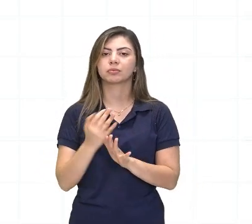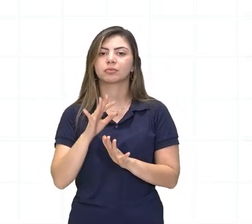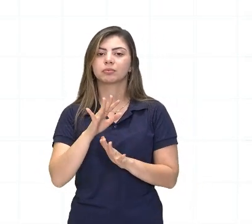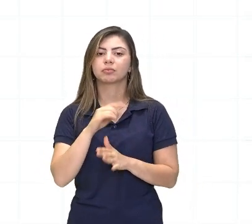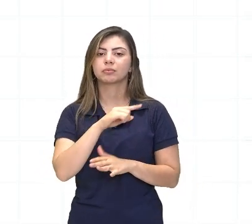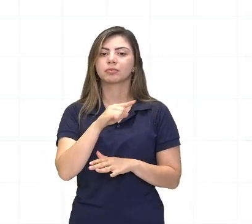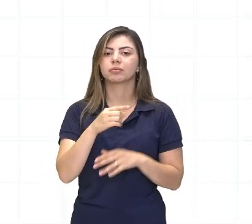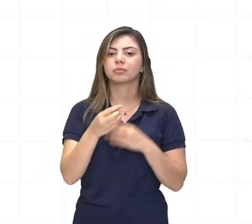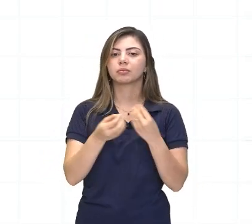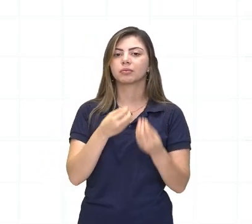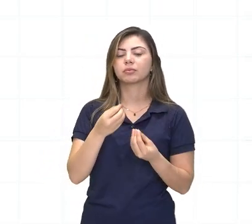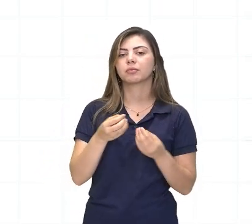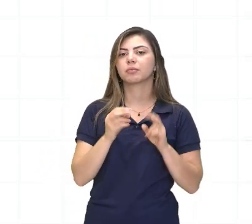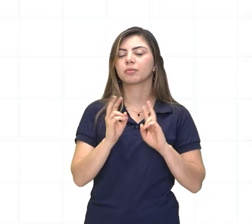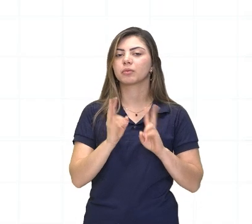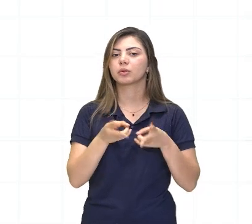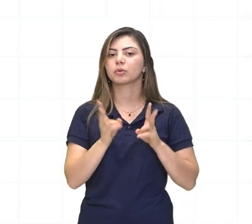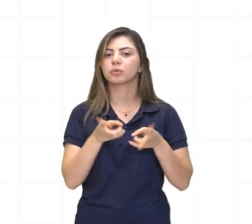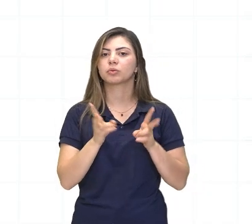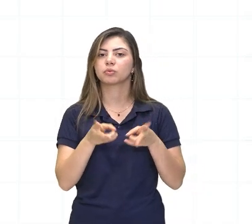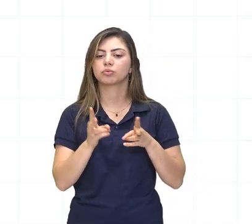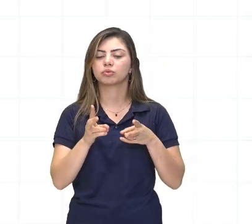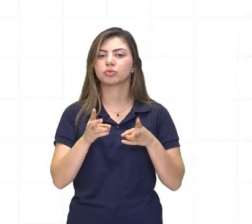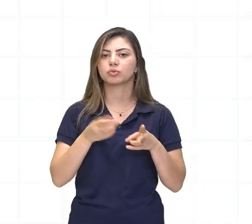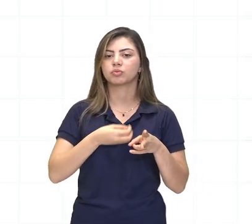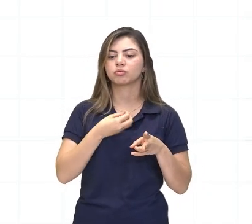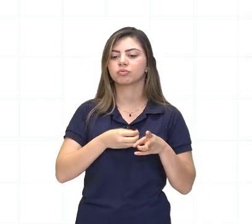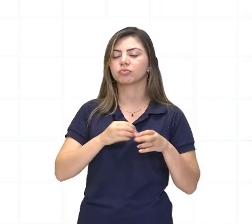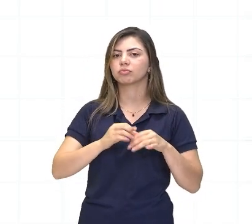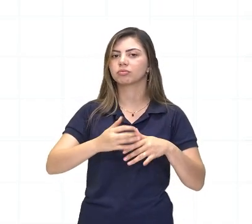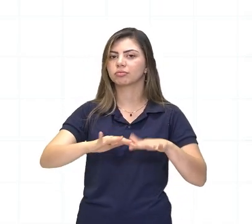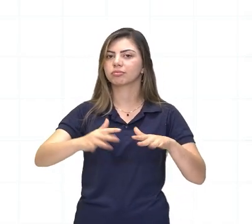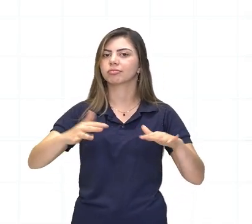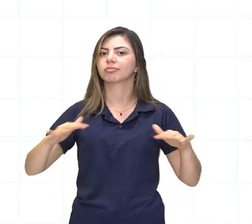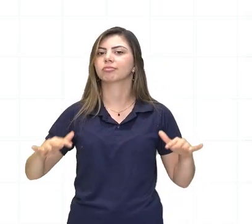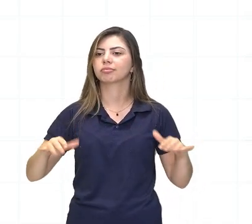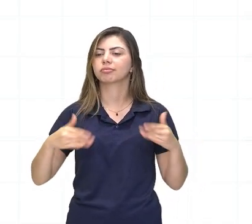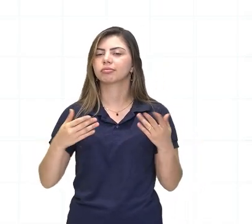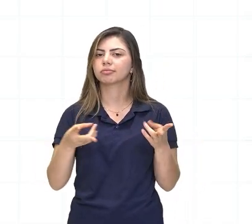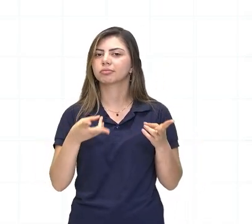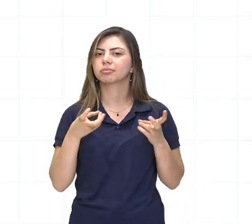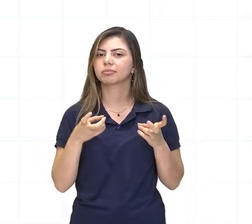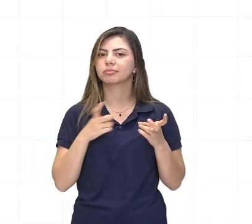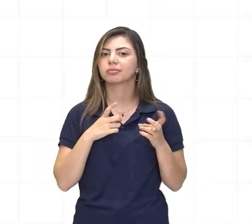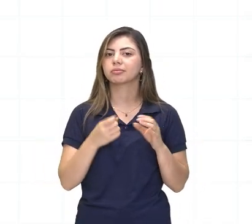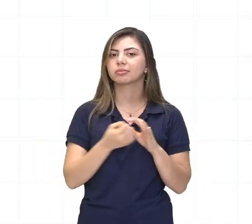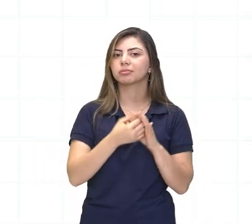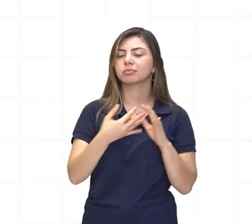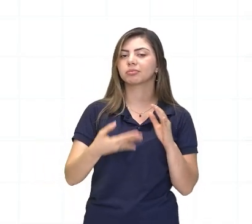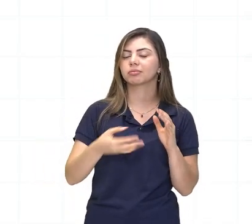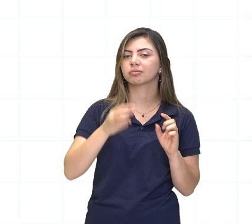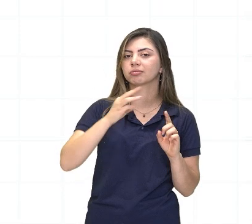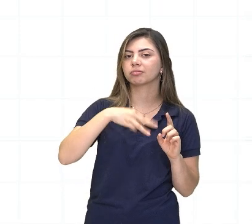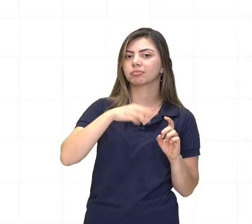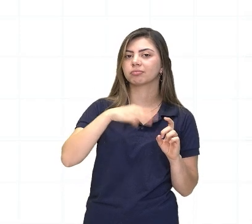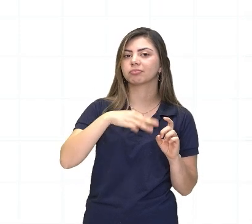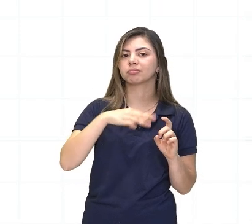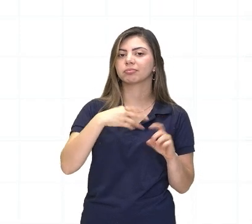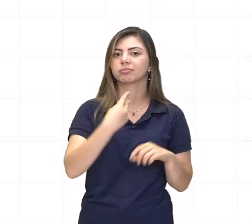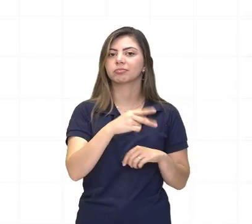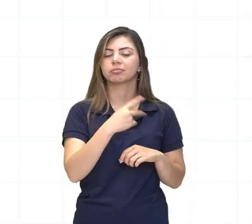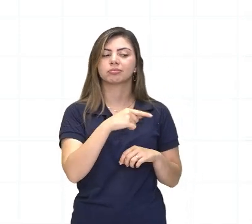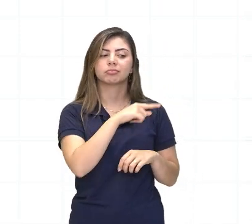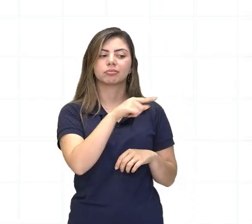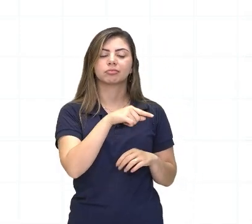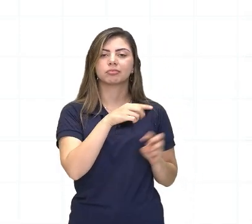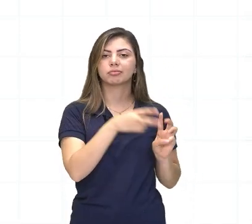morando no nível subaquático. Aqui a gente tem um elemento mítico da tribo, as suas crenças,